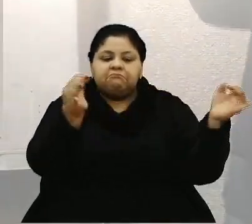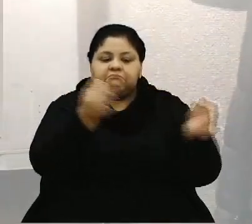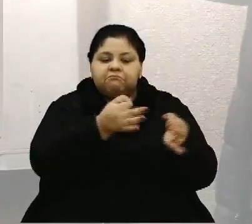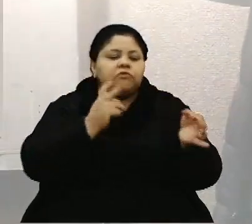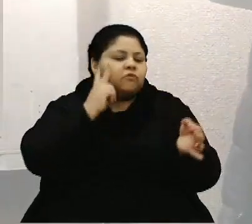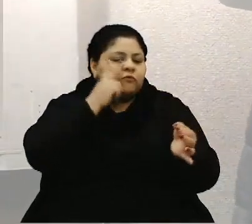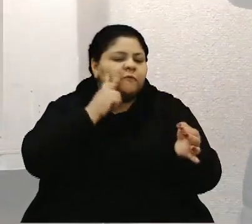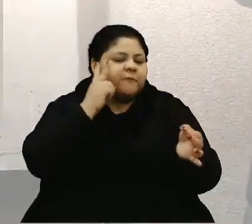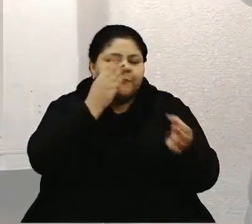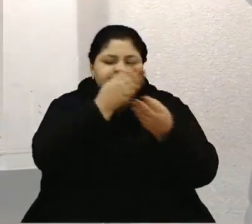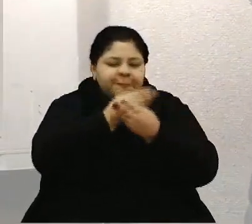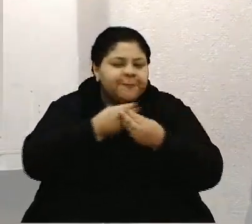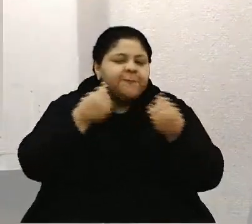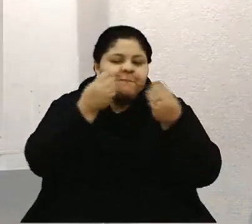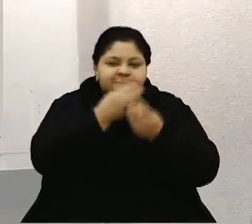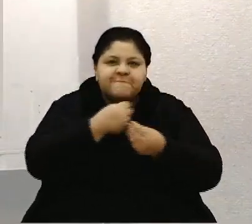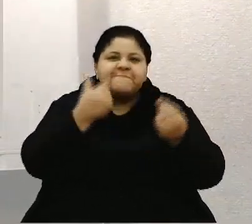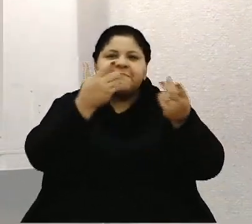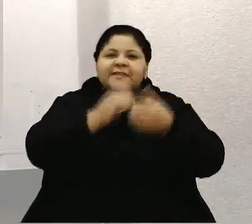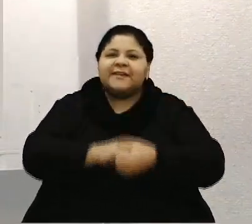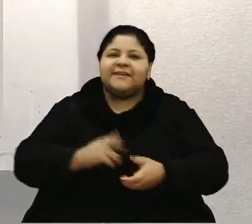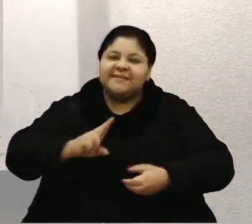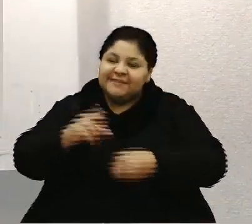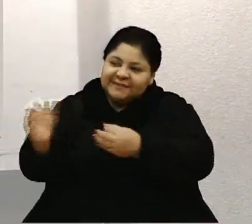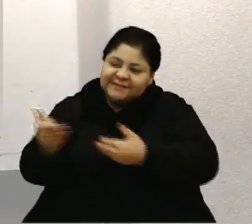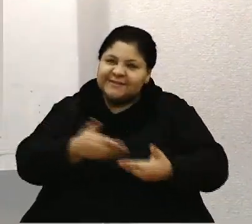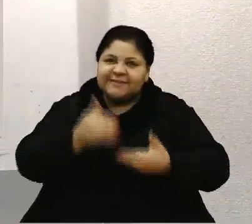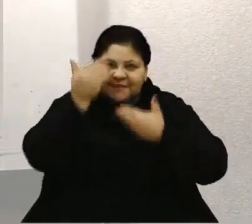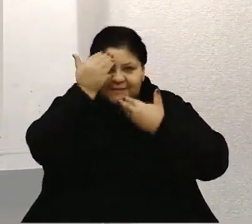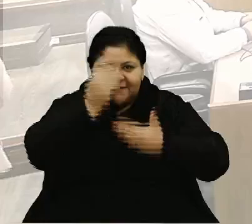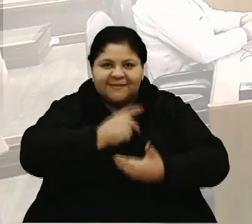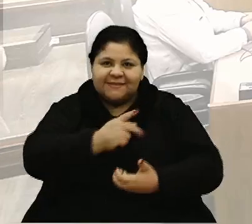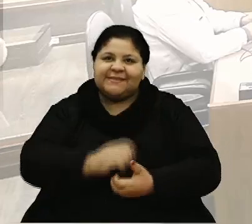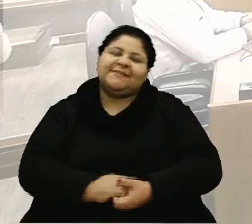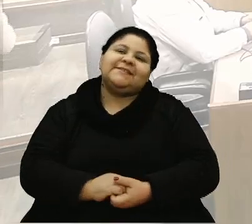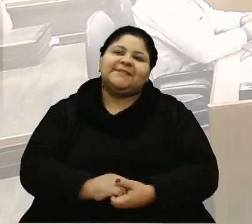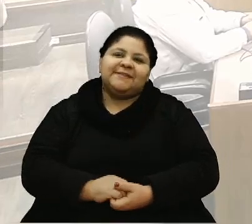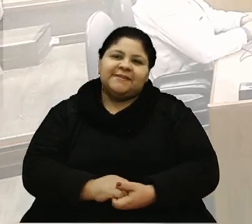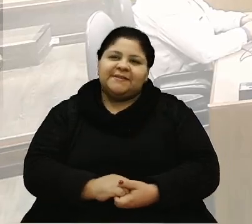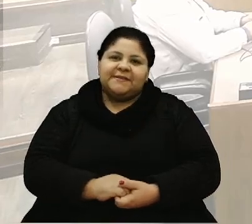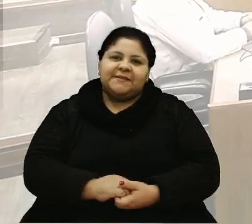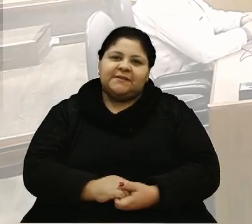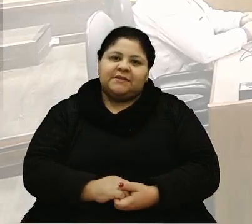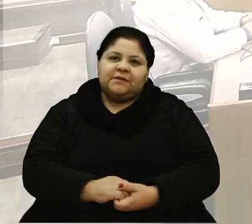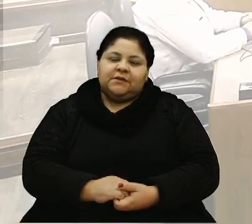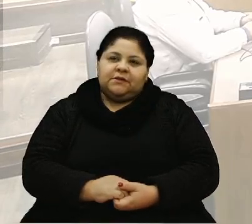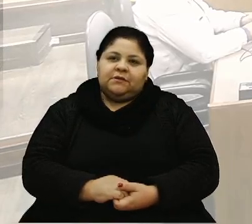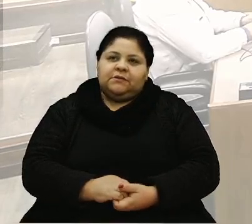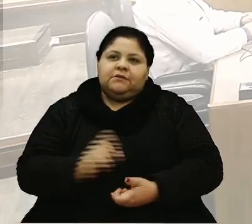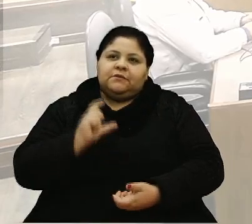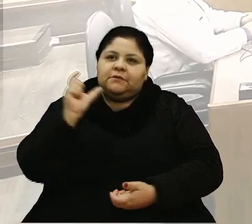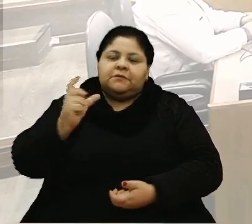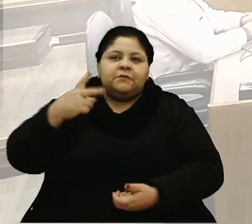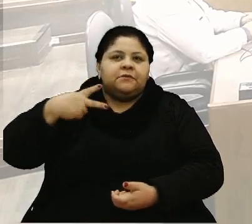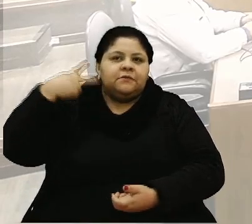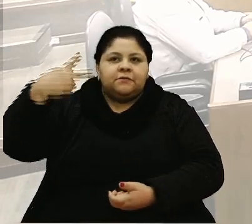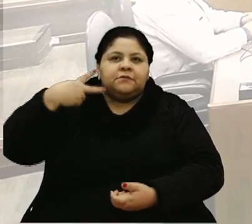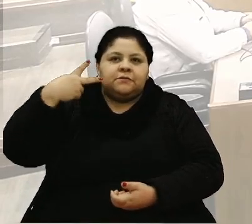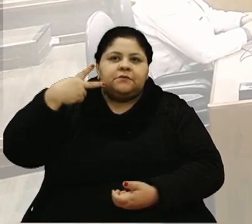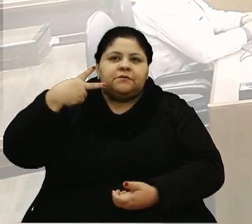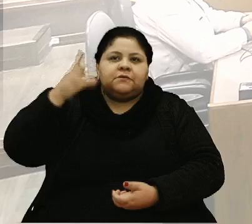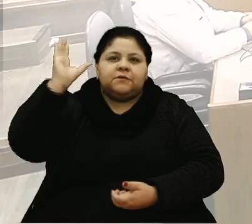nem se fala, né? Sejam sempre bem-vindos. Obrigado, senhora presidente. Com a palavra, vereador